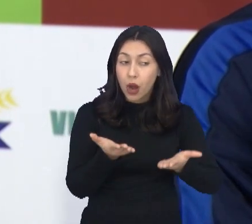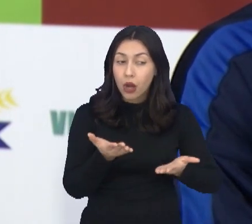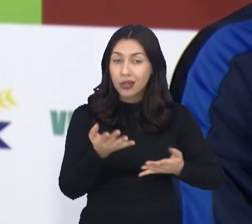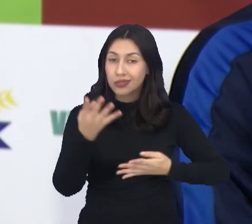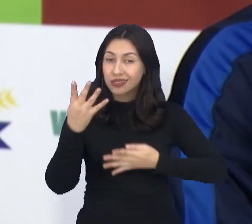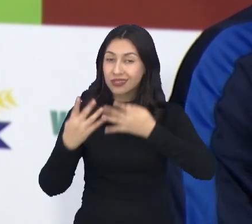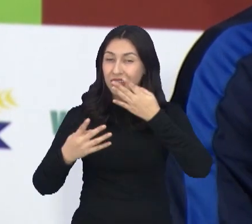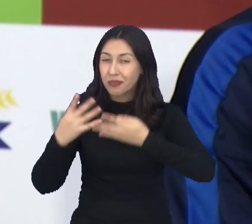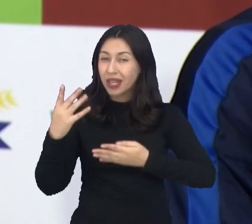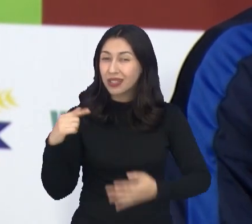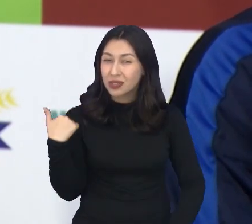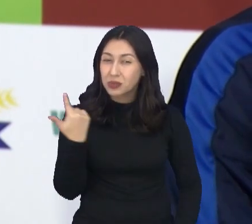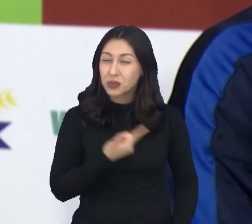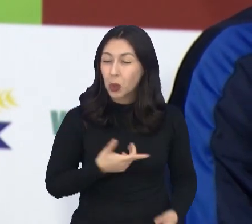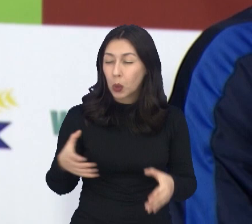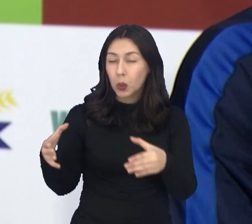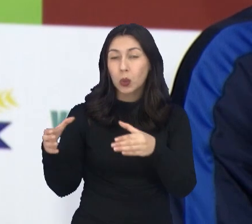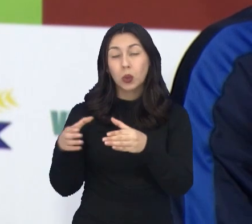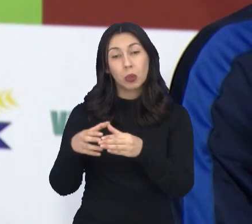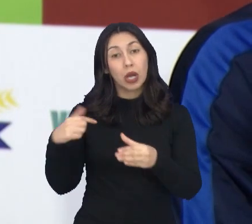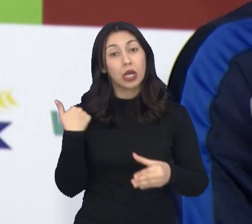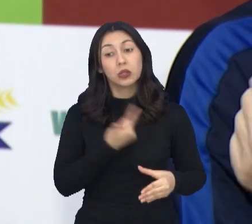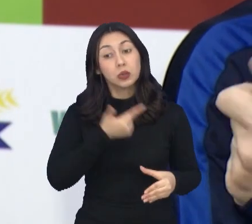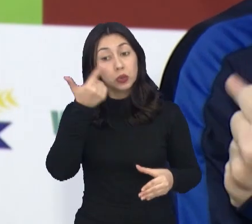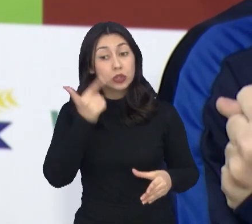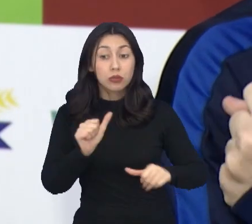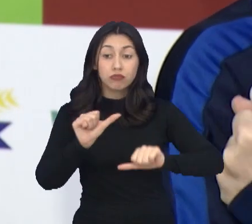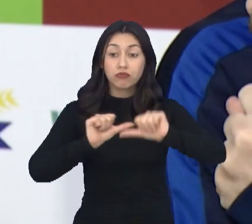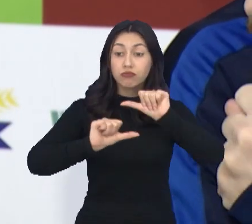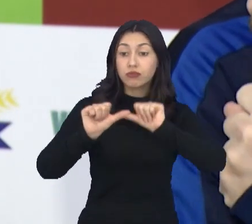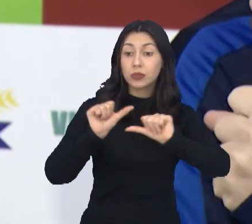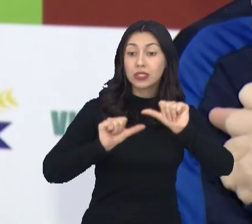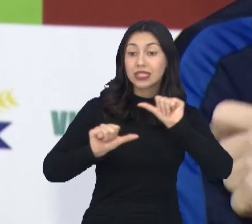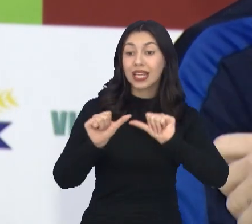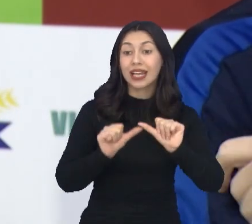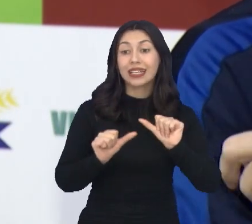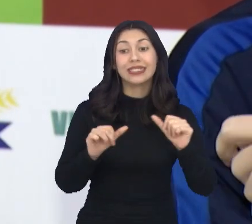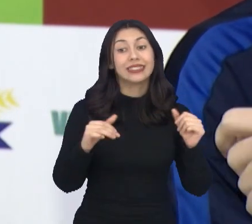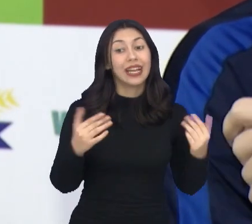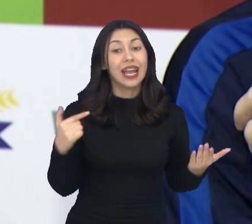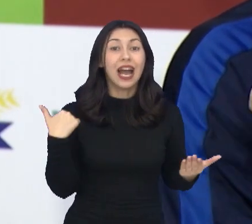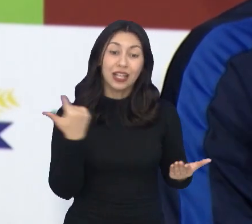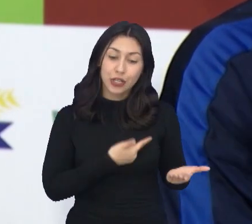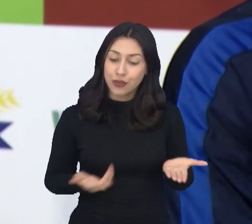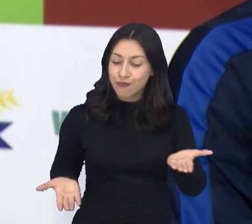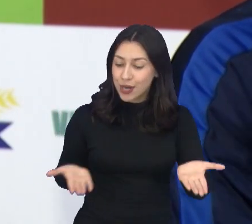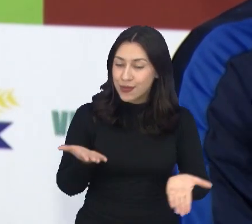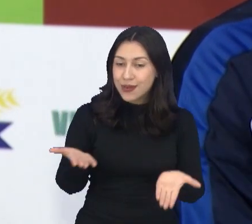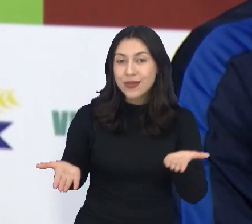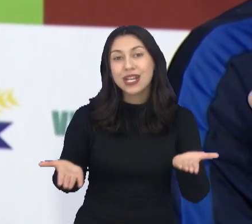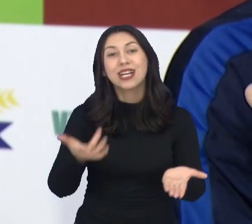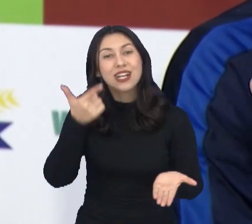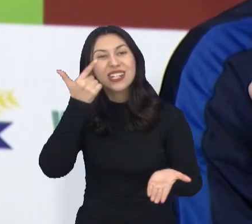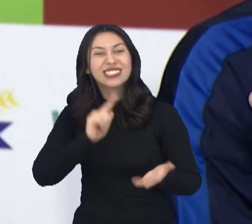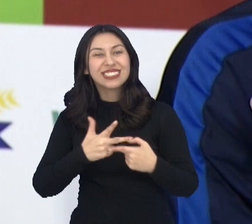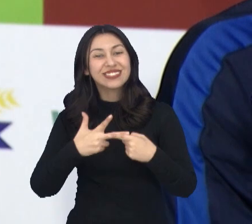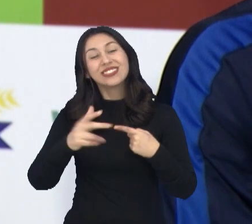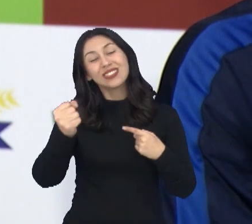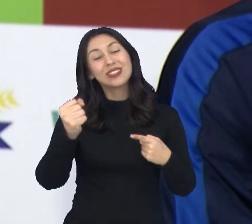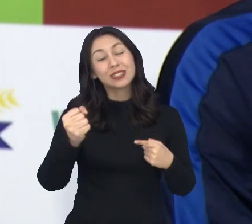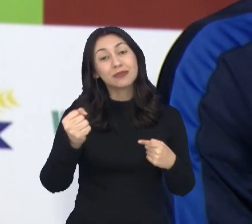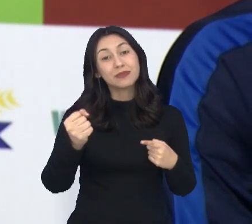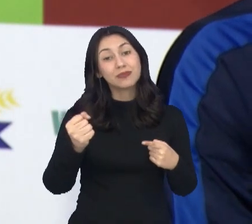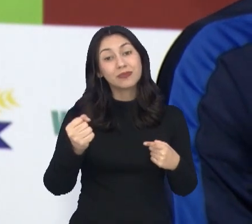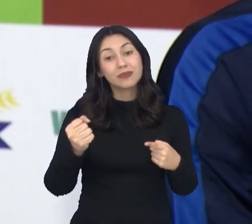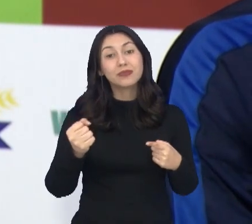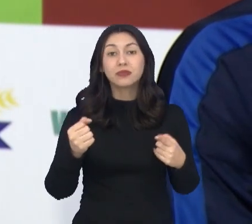a gente, o nosso time. A gente conseguiu consertar isso e foi a nossa transição que deu resultado pra gente.